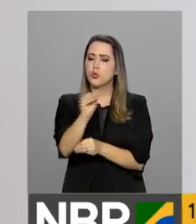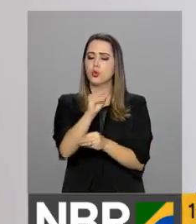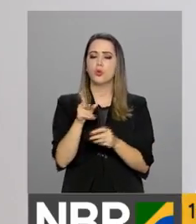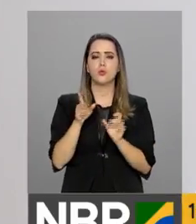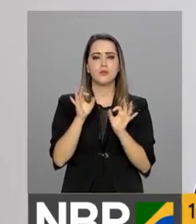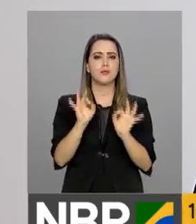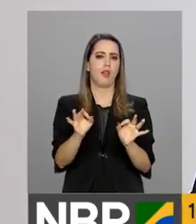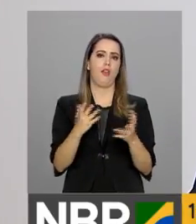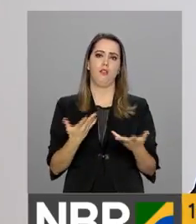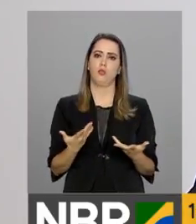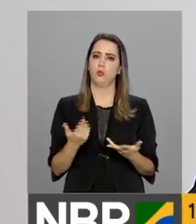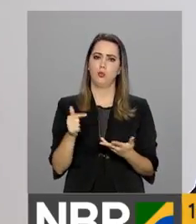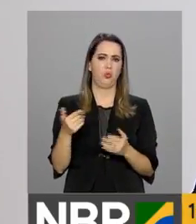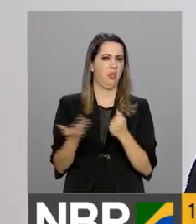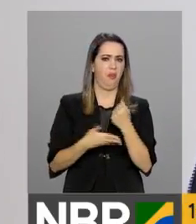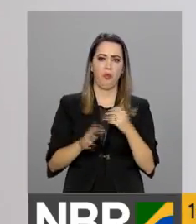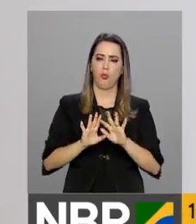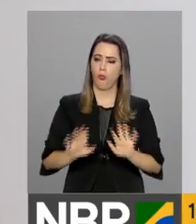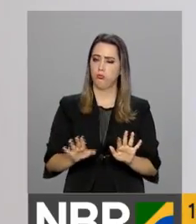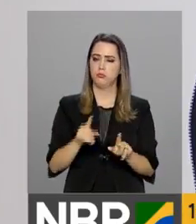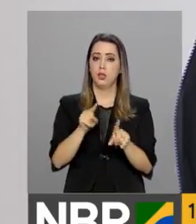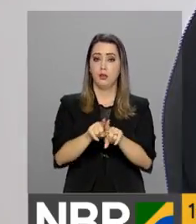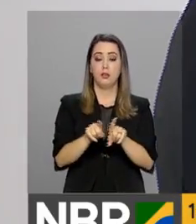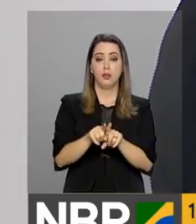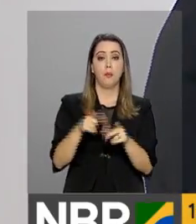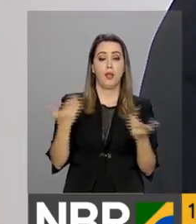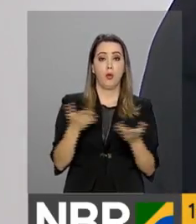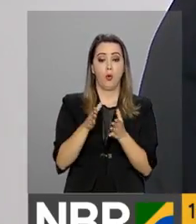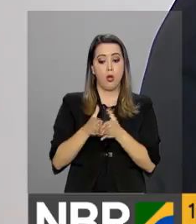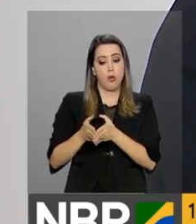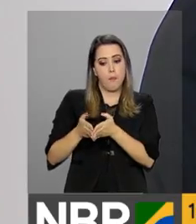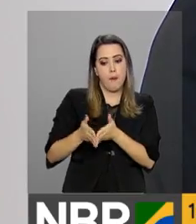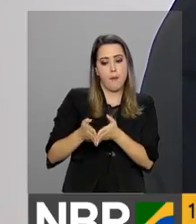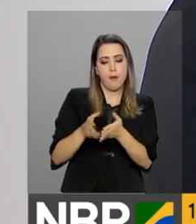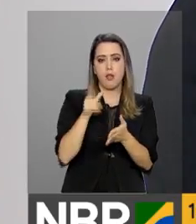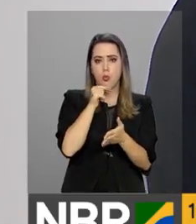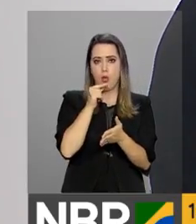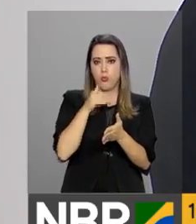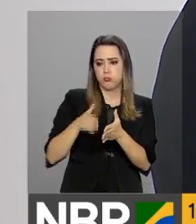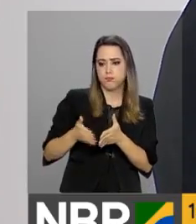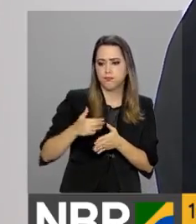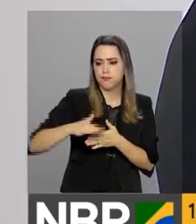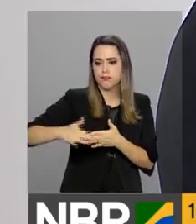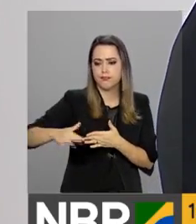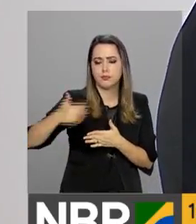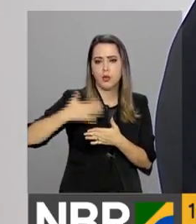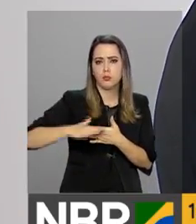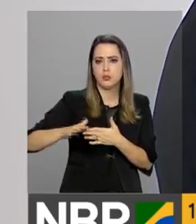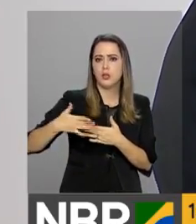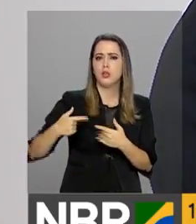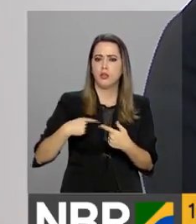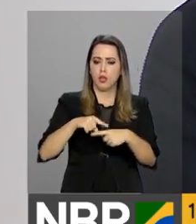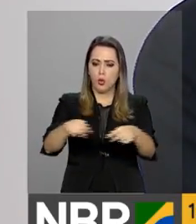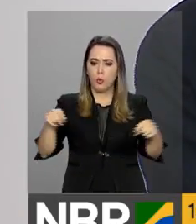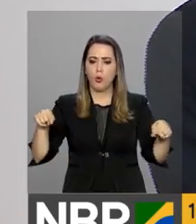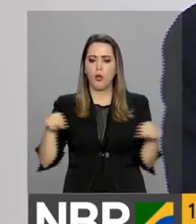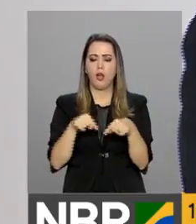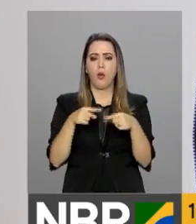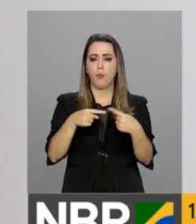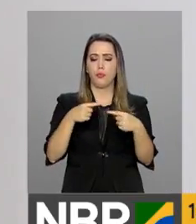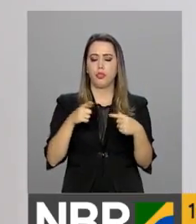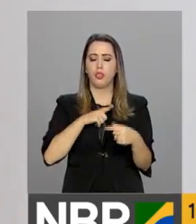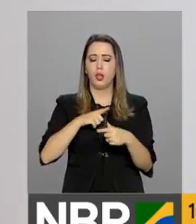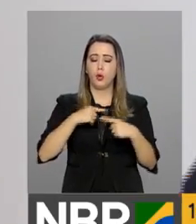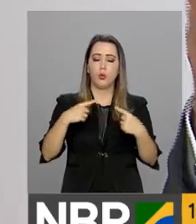das águas balinhas então e além do que o desmatamento caiu enormemente 16% você me disse agora é